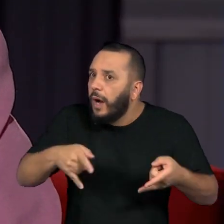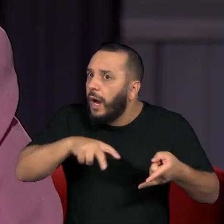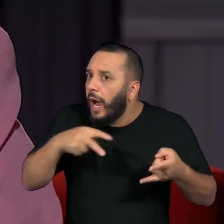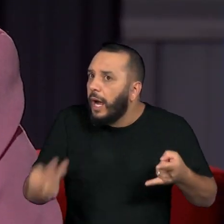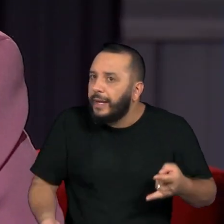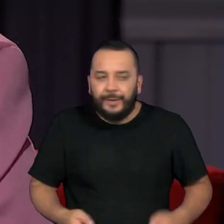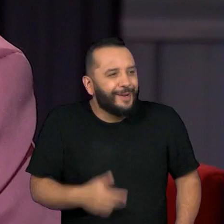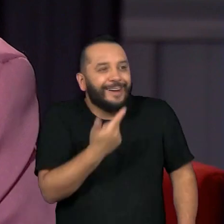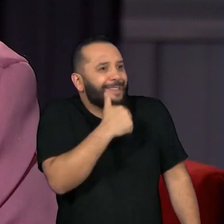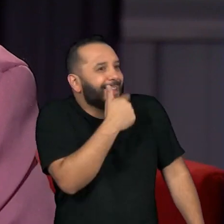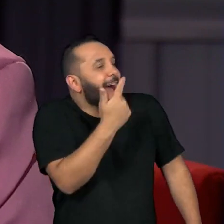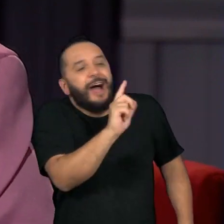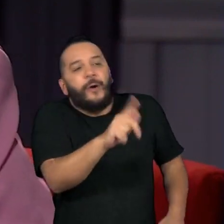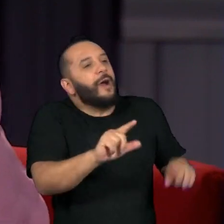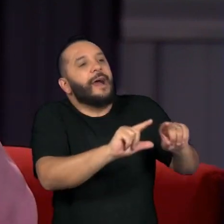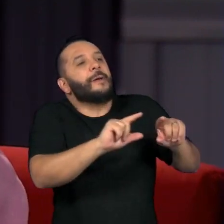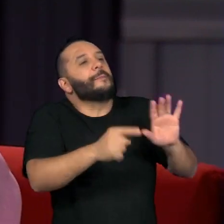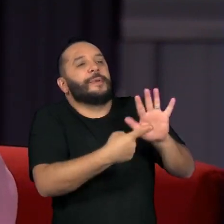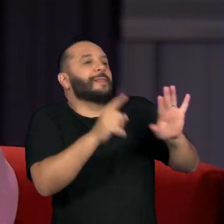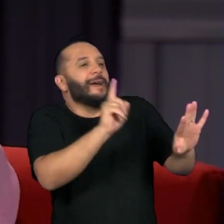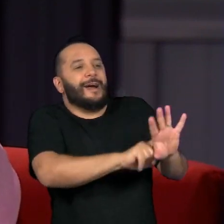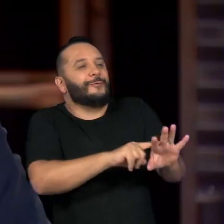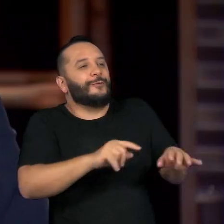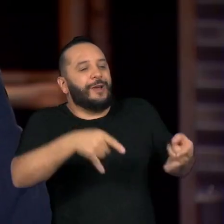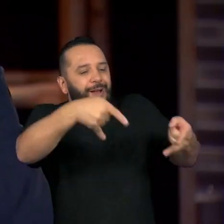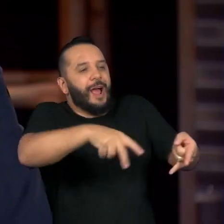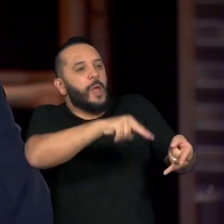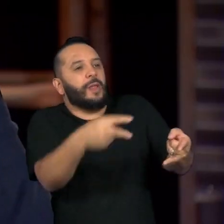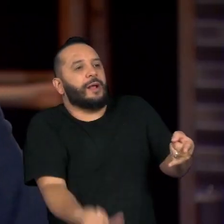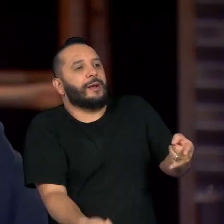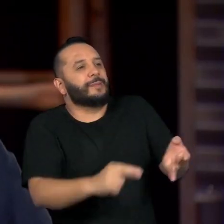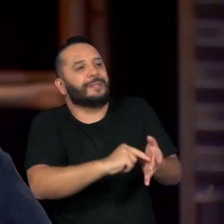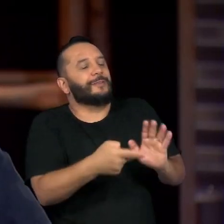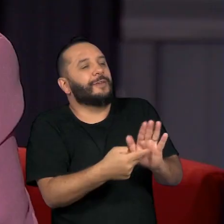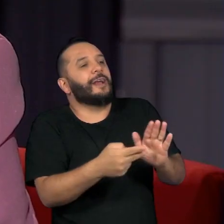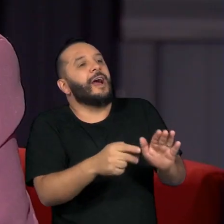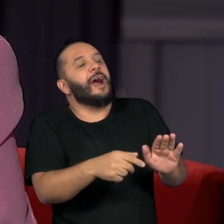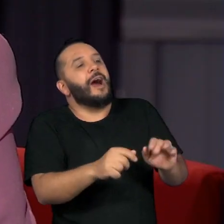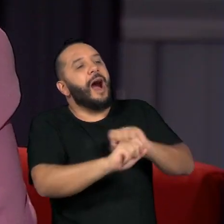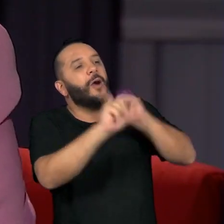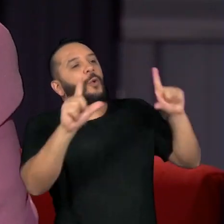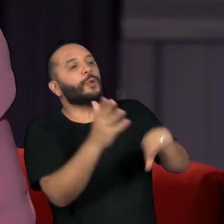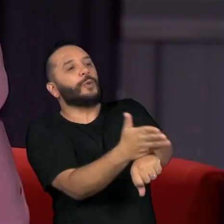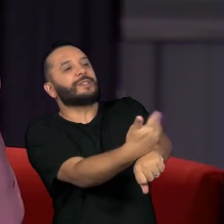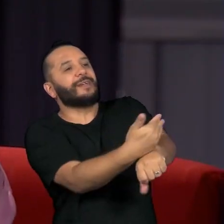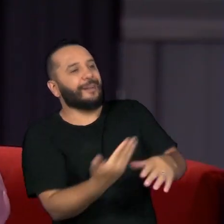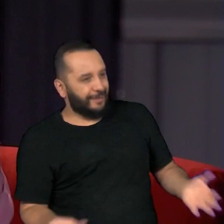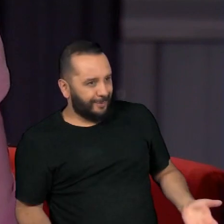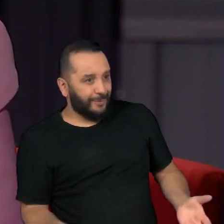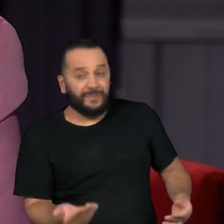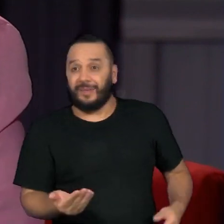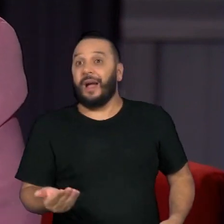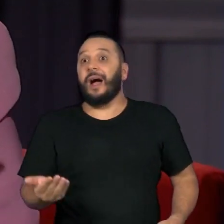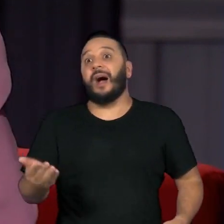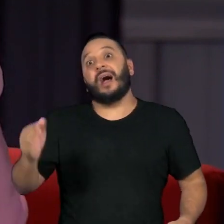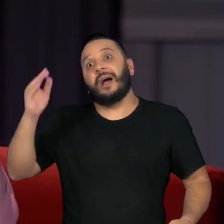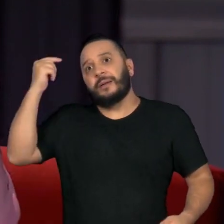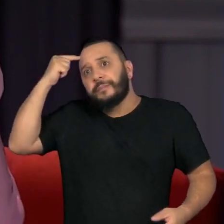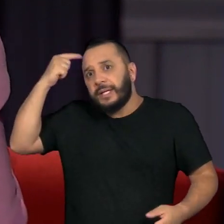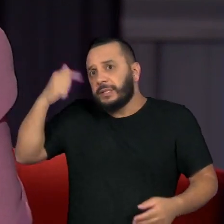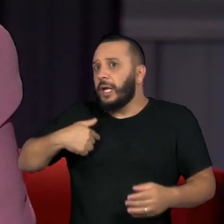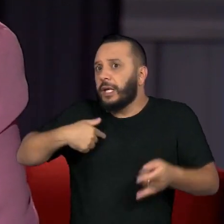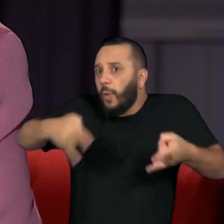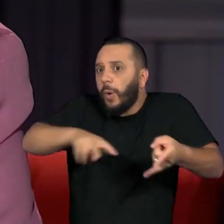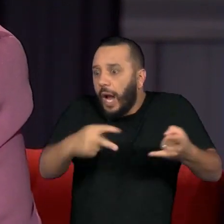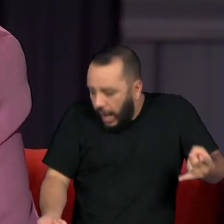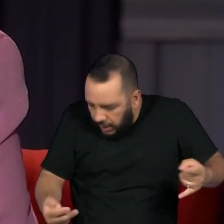de rir. Não, menina, é uma expressão. Eu, pelo amor de Deus, porque não avisa? Eu já estava aqui achando que eu